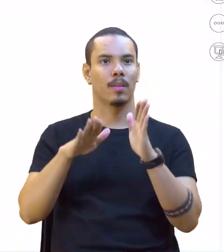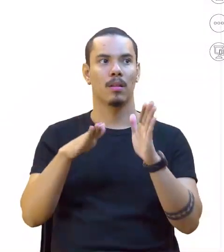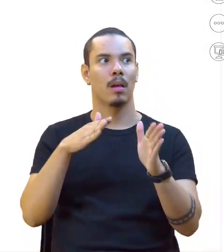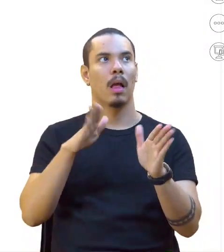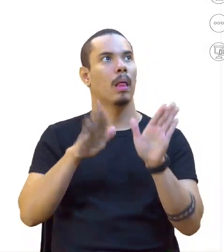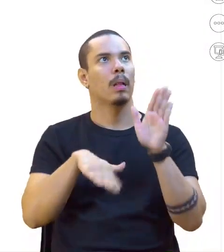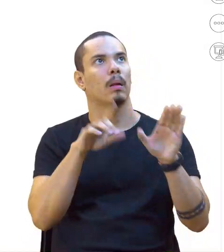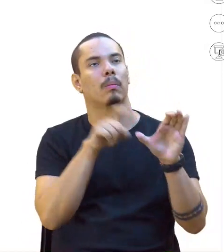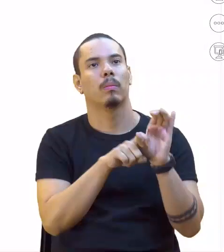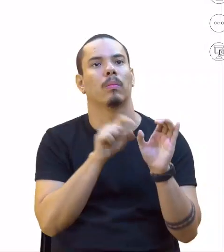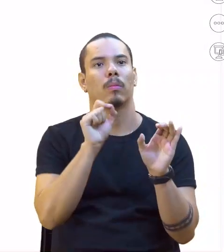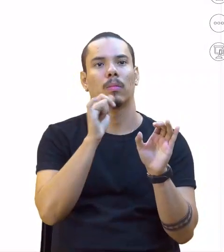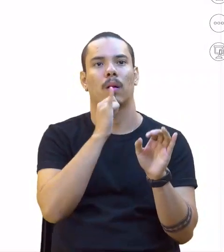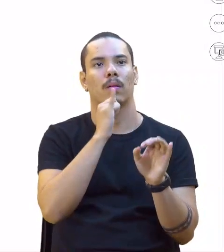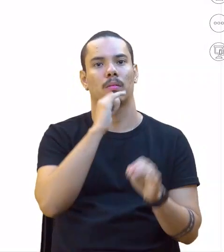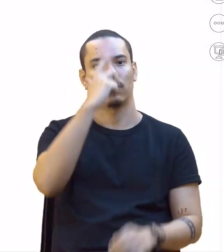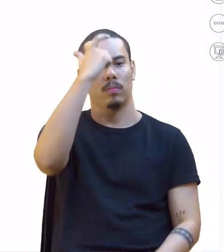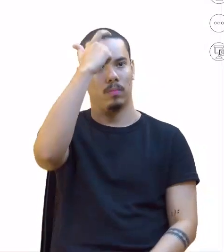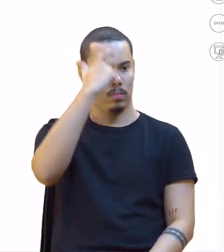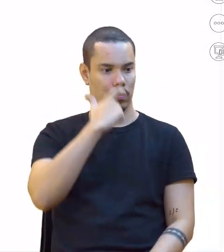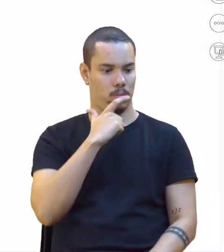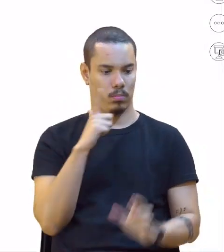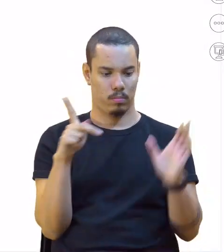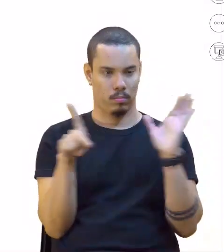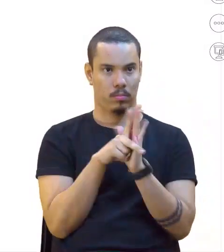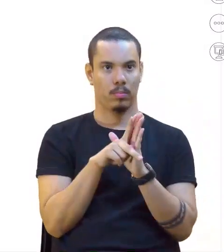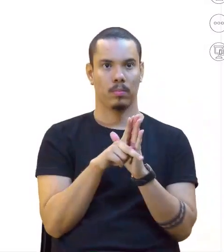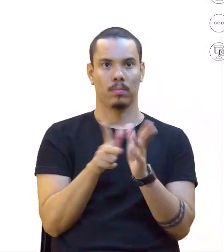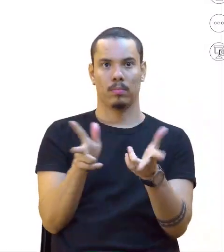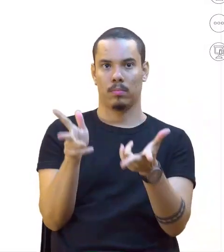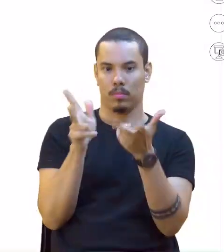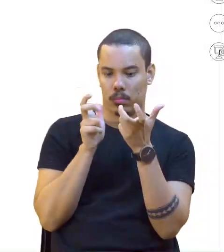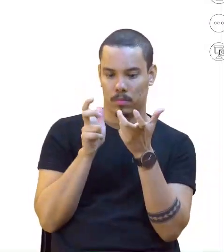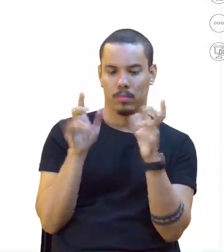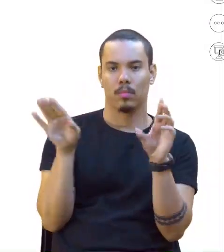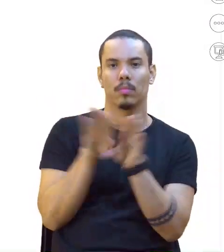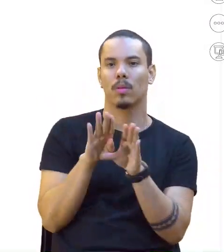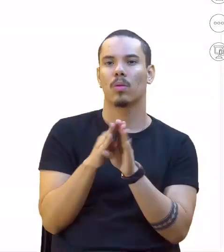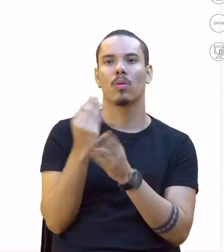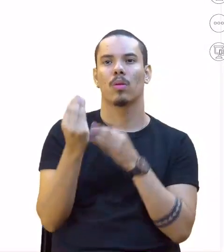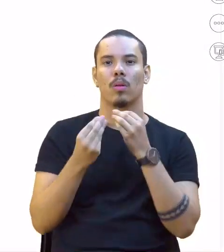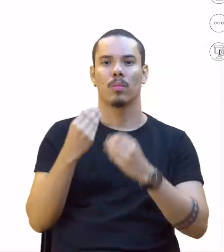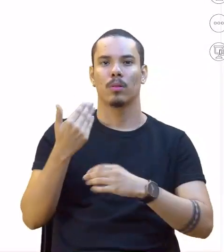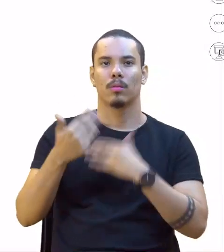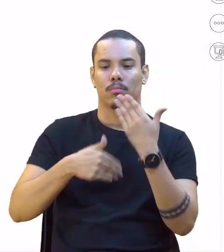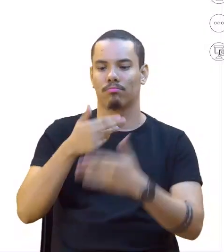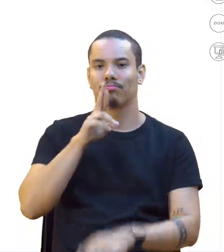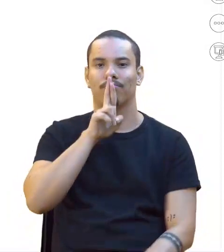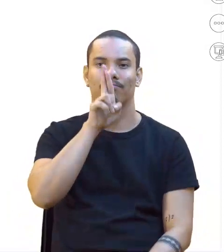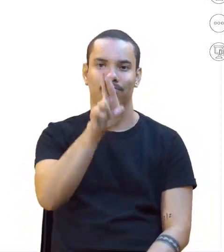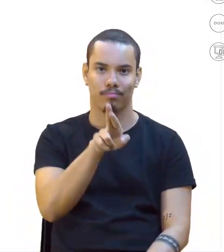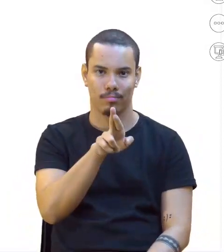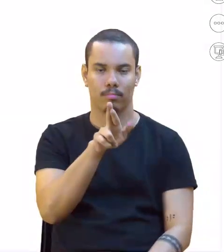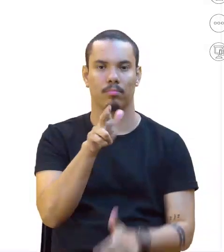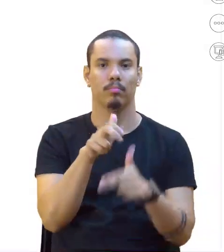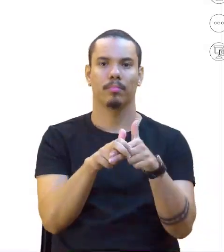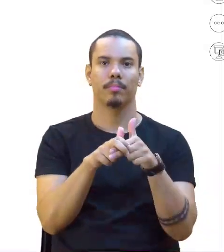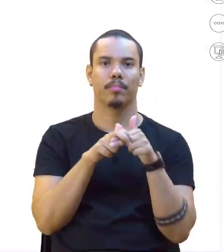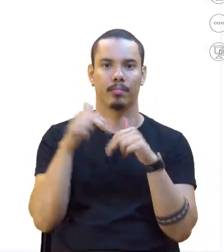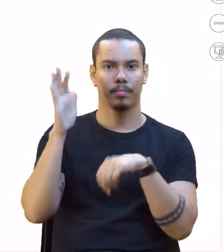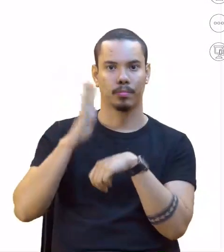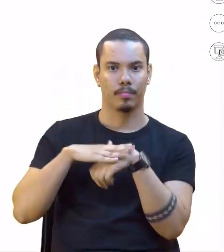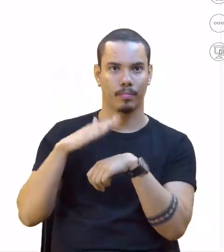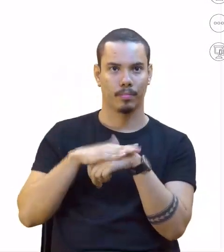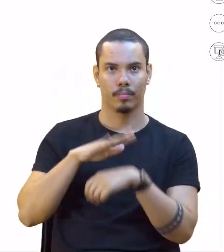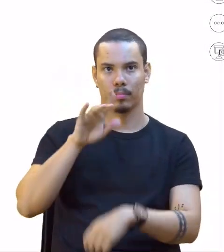indivíduos percebem a si próprios e de quais ações resultam dessa percepção. Então, ele assim, para o Geertz, né, é